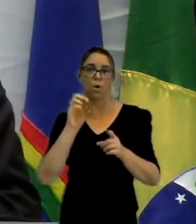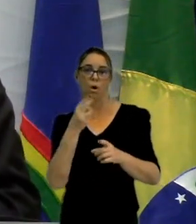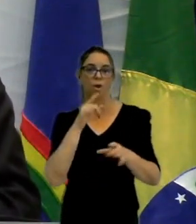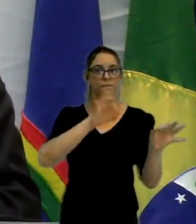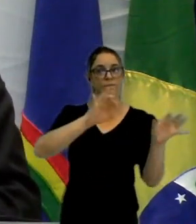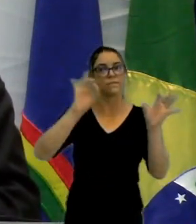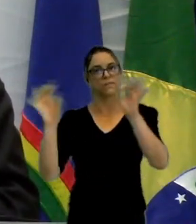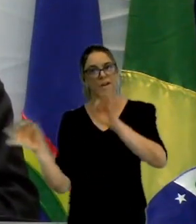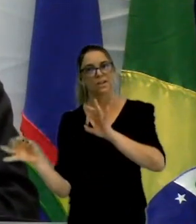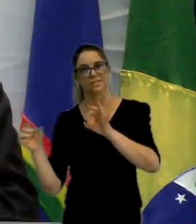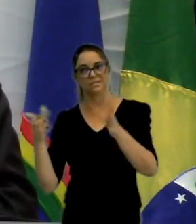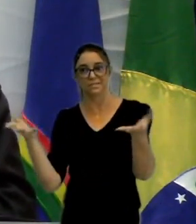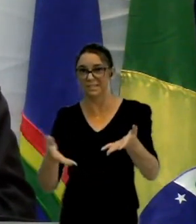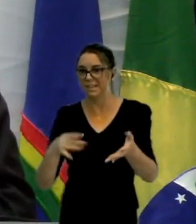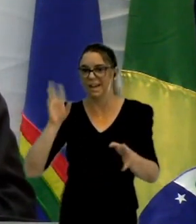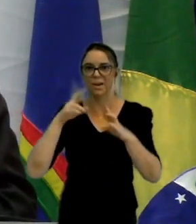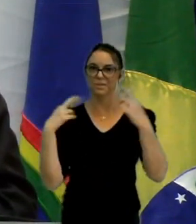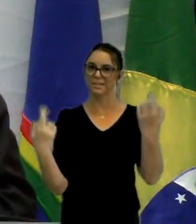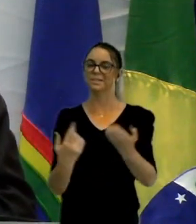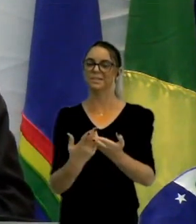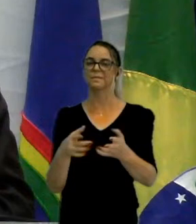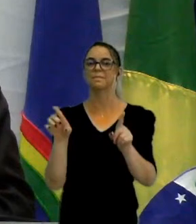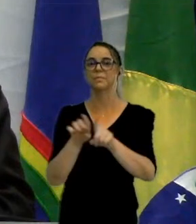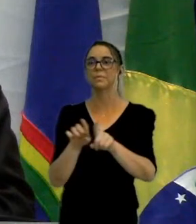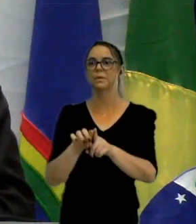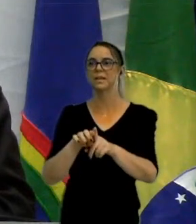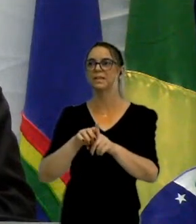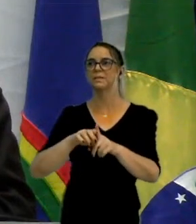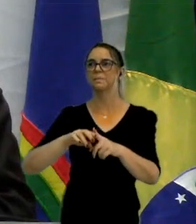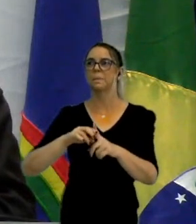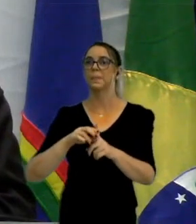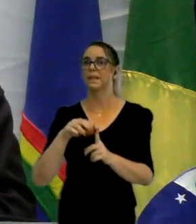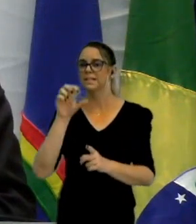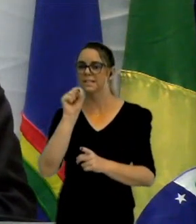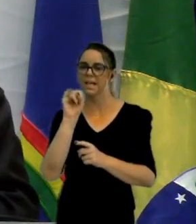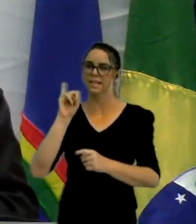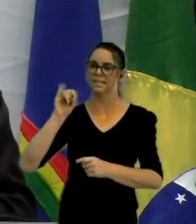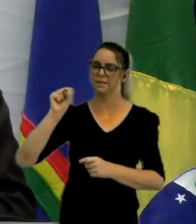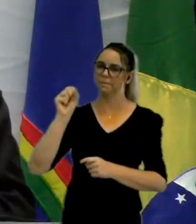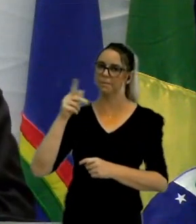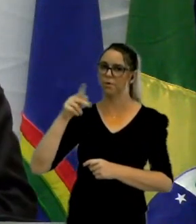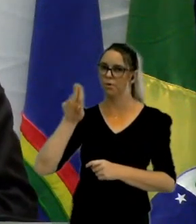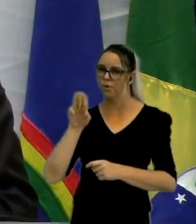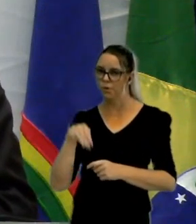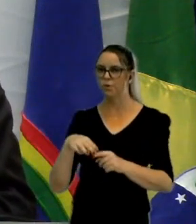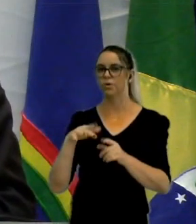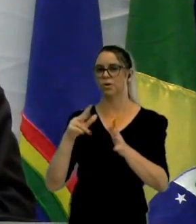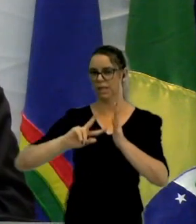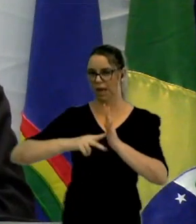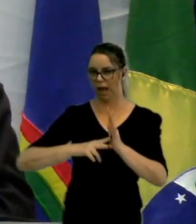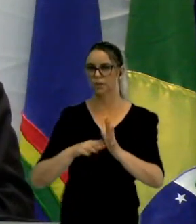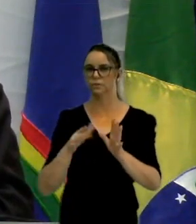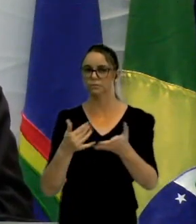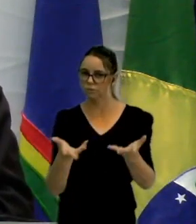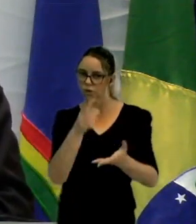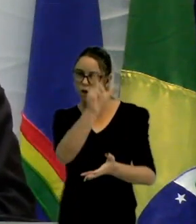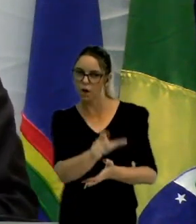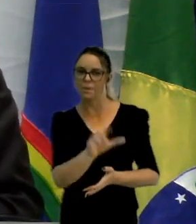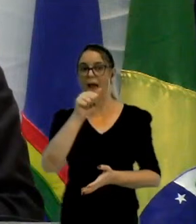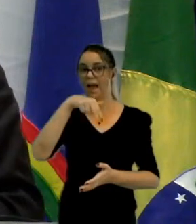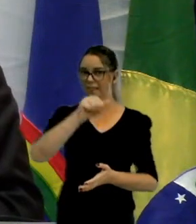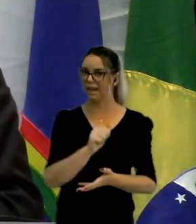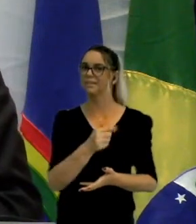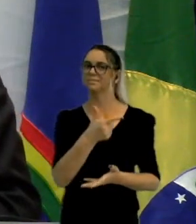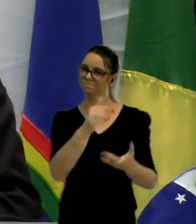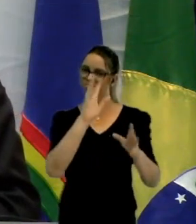casa. Ao Cispun, na pessoa da presidente Ana Isabel, em nome dela, saudar todos os seus filiados